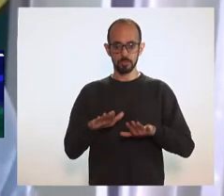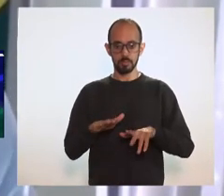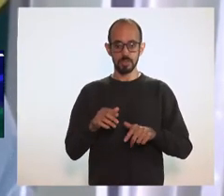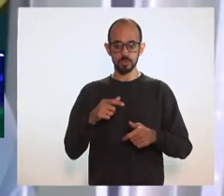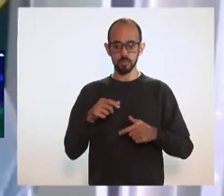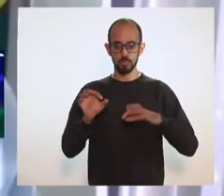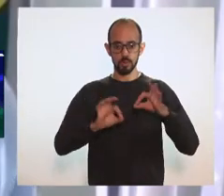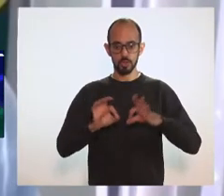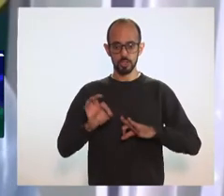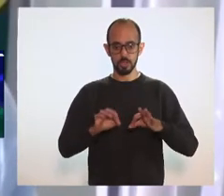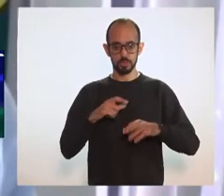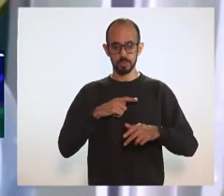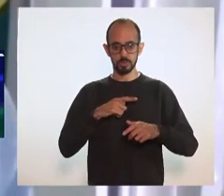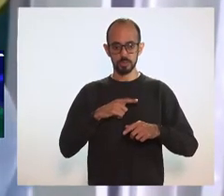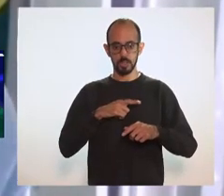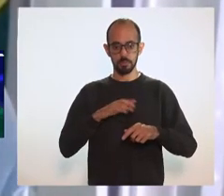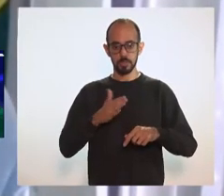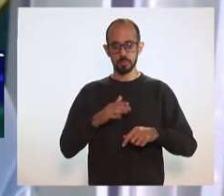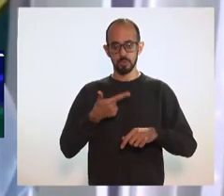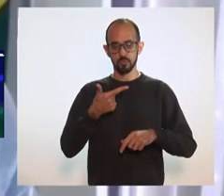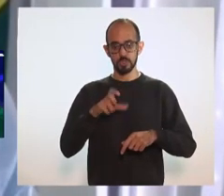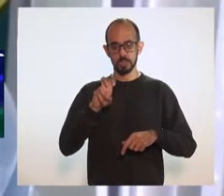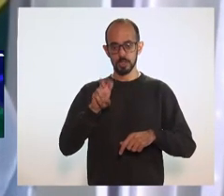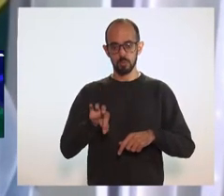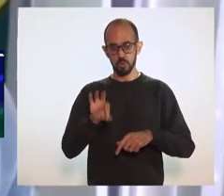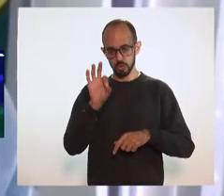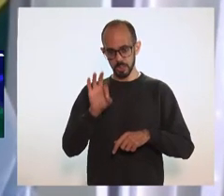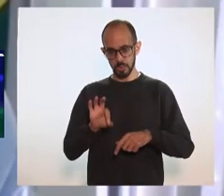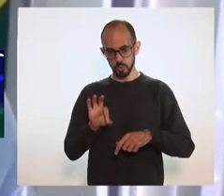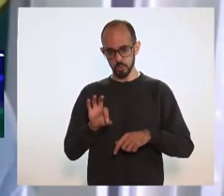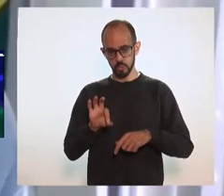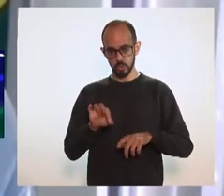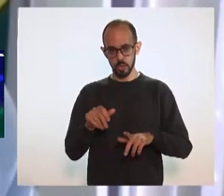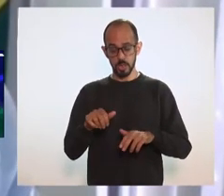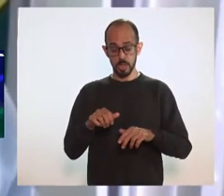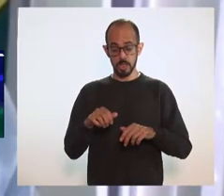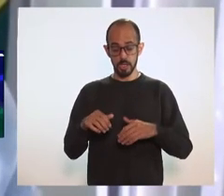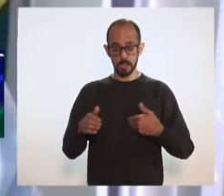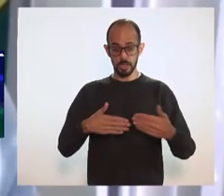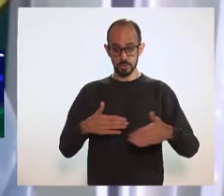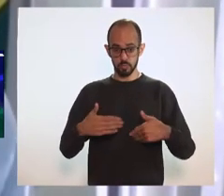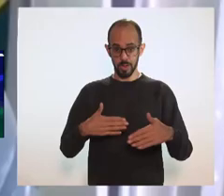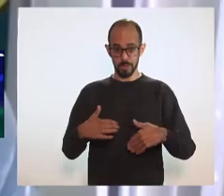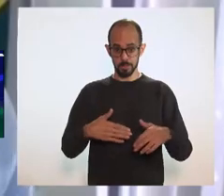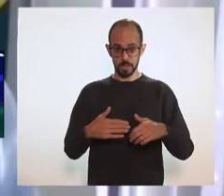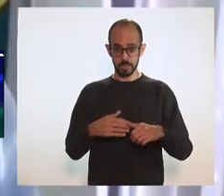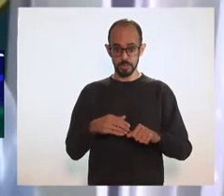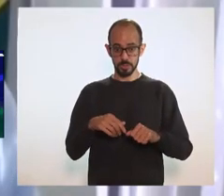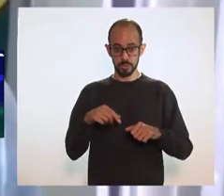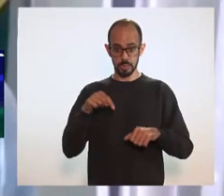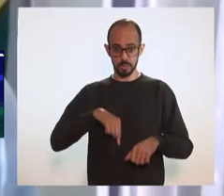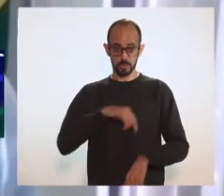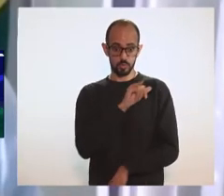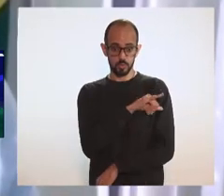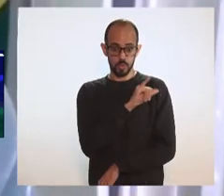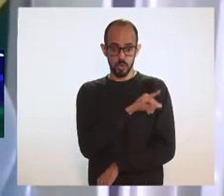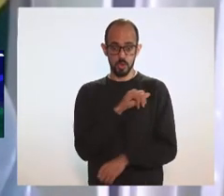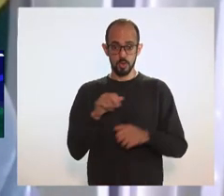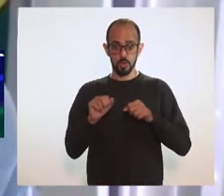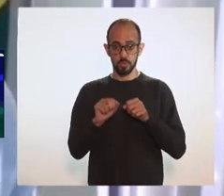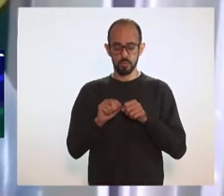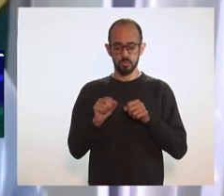aproximadamente. Segundo essa mesma nota, as indústrias fluminenses teriam feito investimentos da ordem de R$500 milhões,